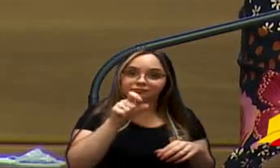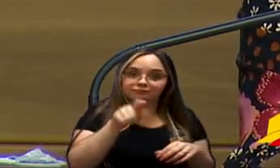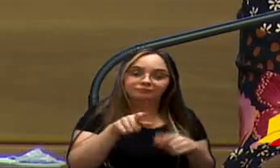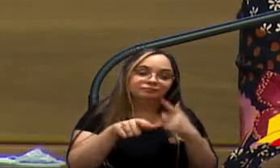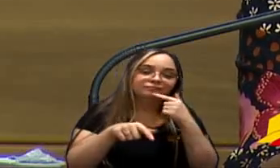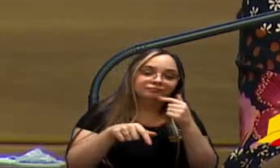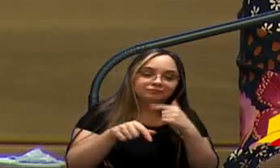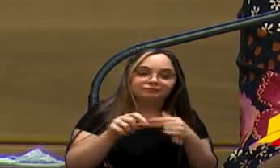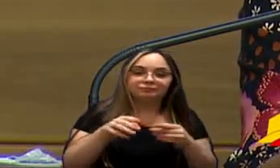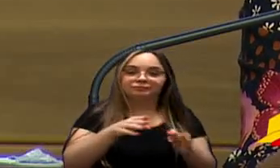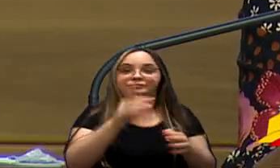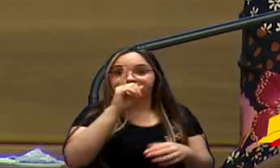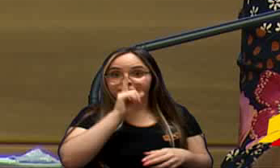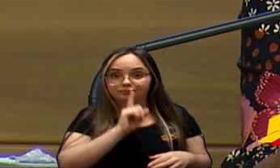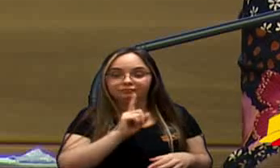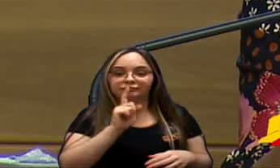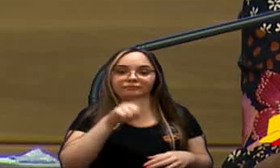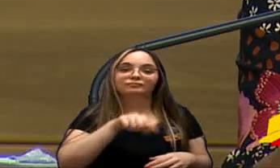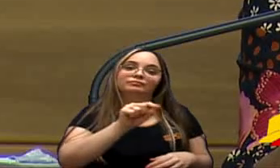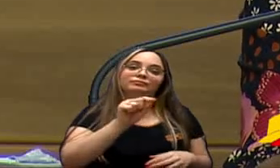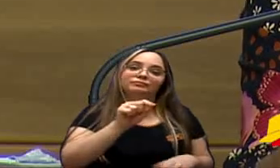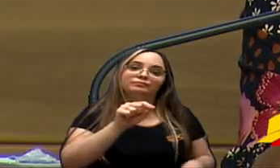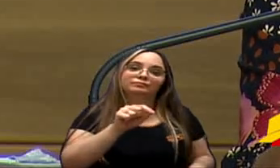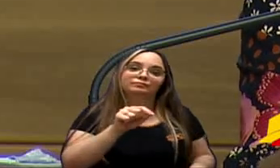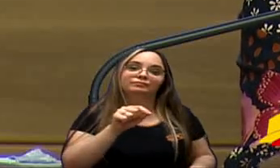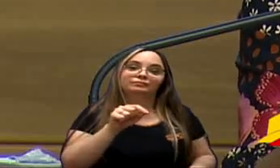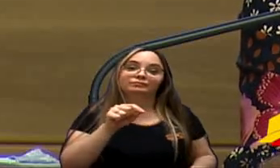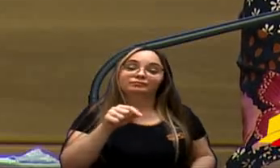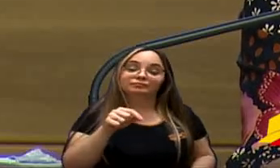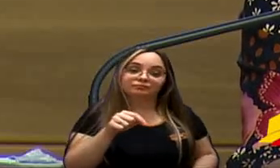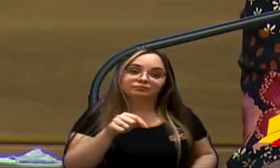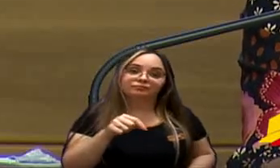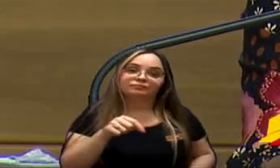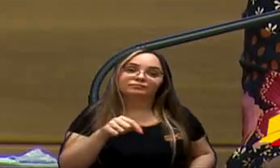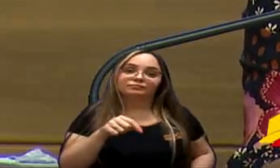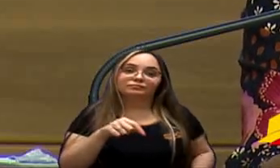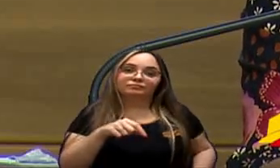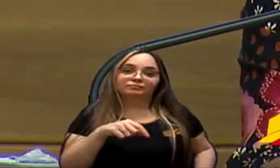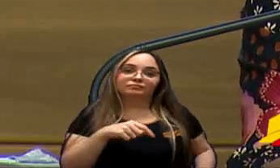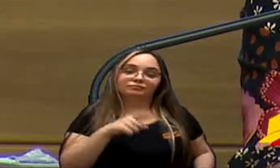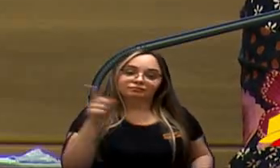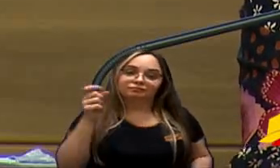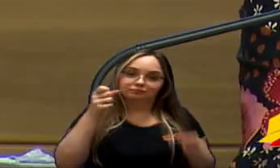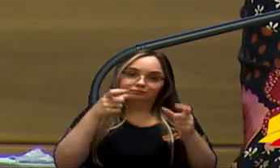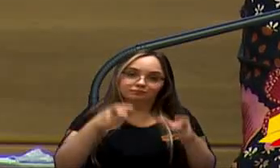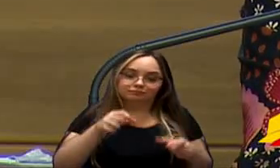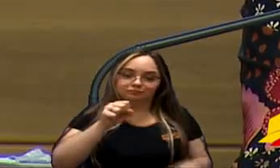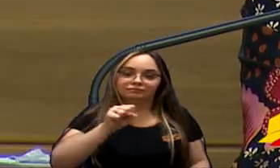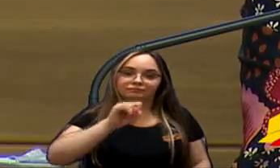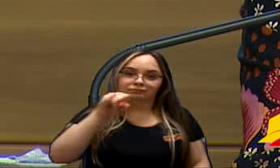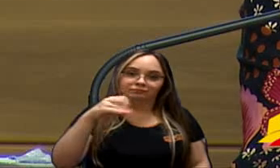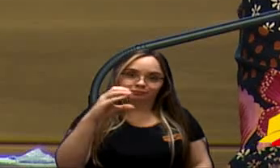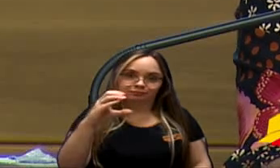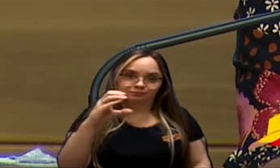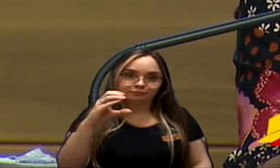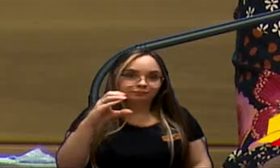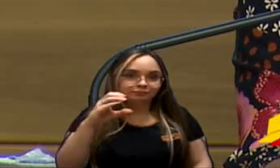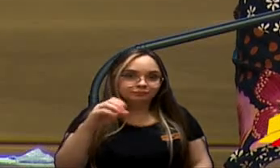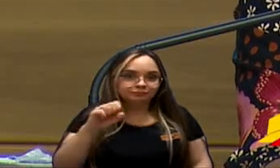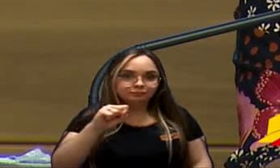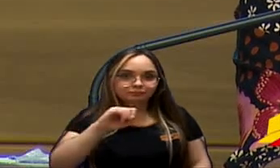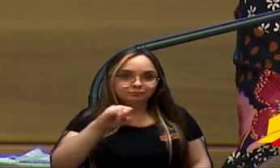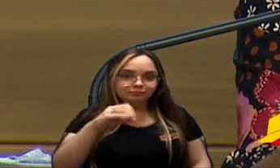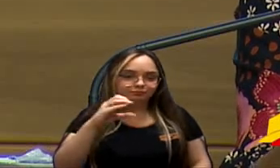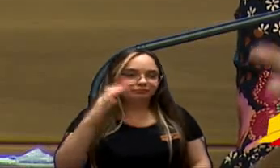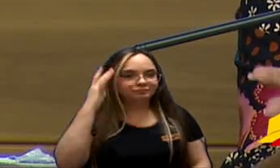com a faixa amarela, ela versa exatamente sobre isso. Se eu não me engano... São José dos Campos, se eu não me engano, vereadora, eu sei que é uma cidade